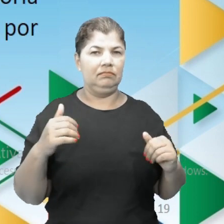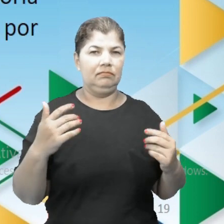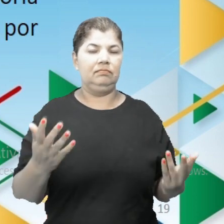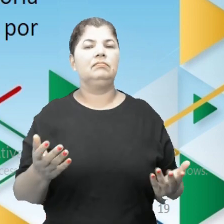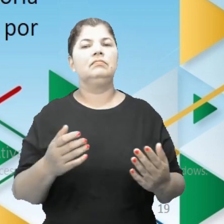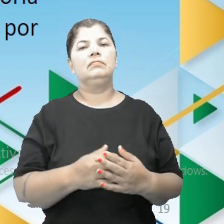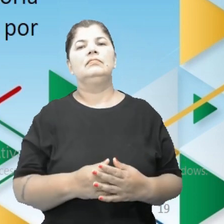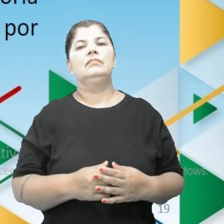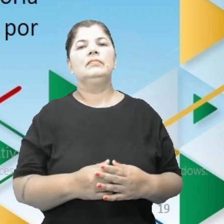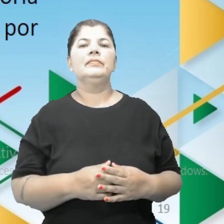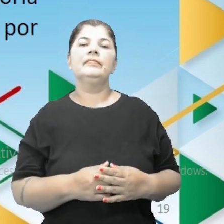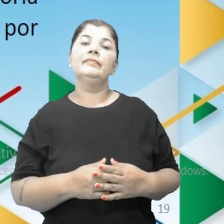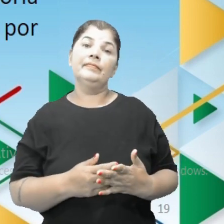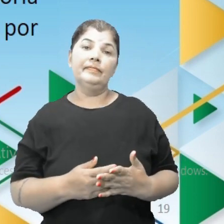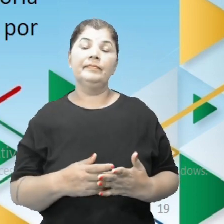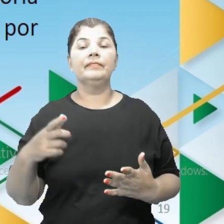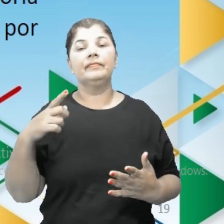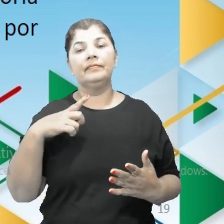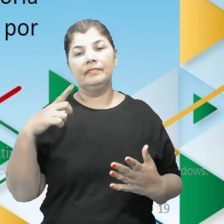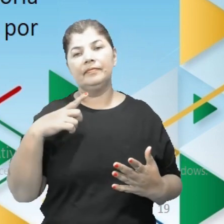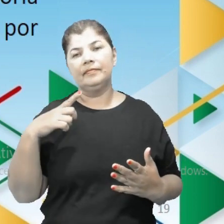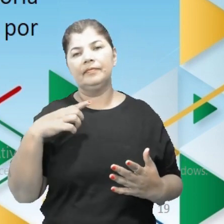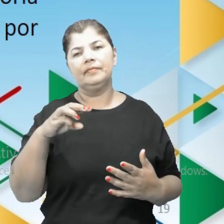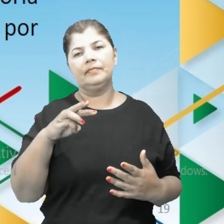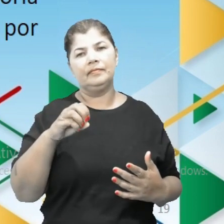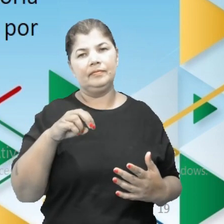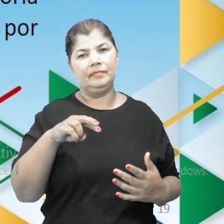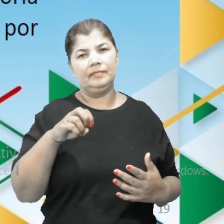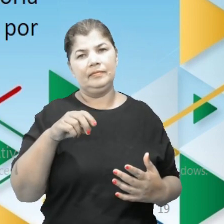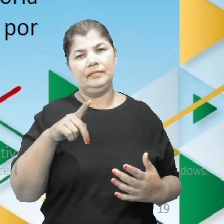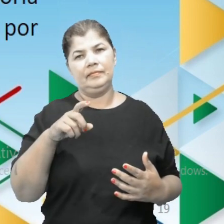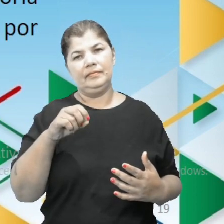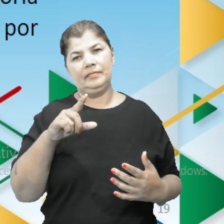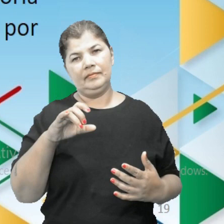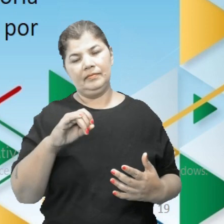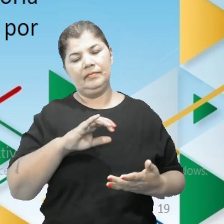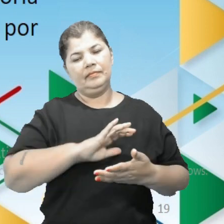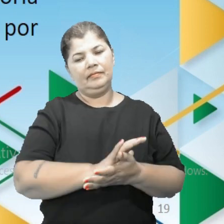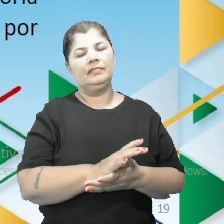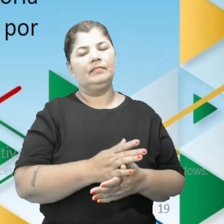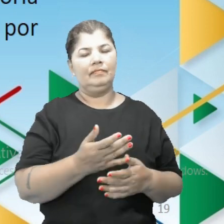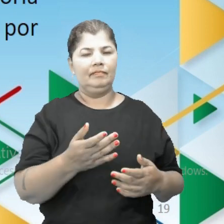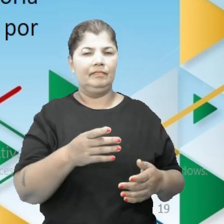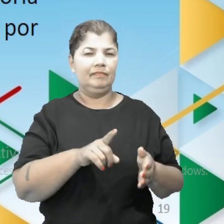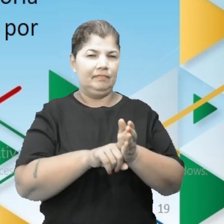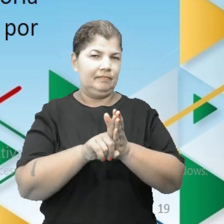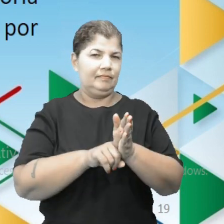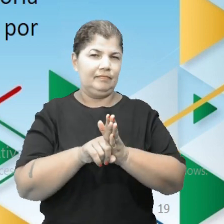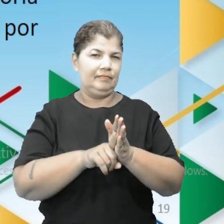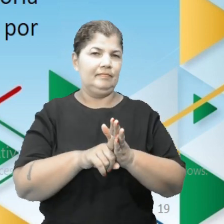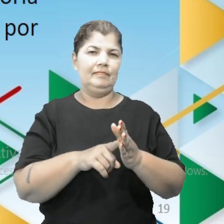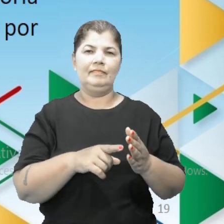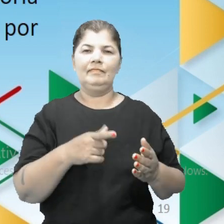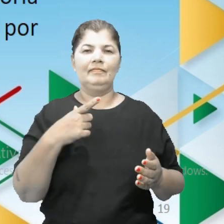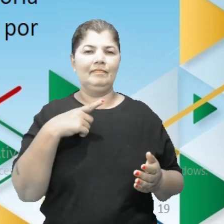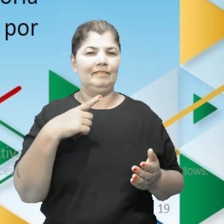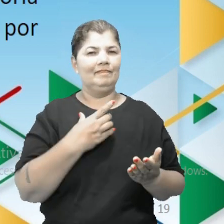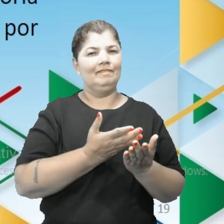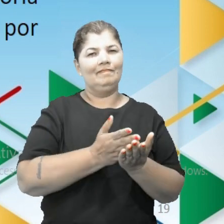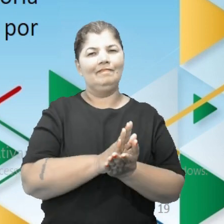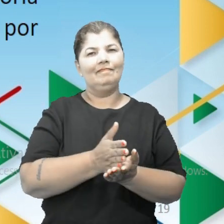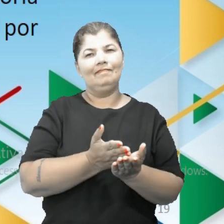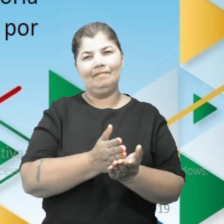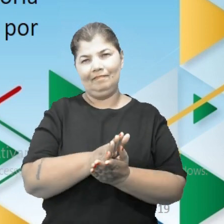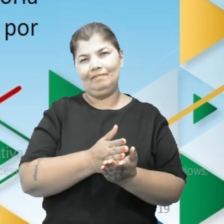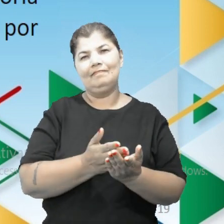isso? Então, os monopólios e a opressão fiscal geravam insatisfação entre os habitantes da